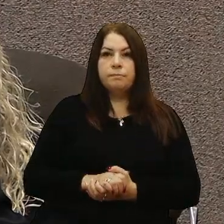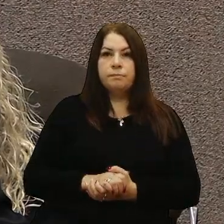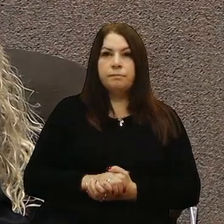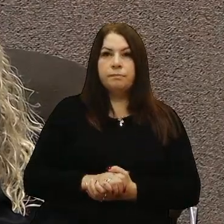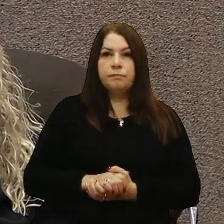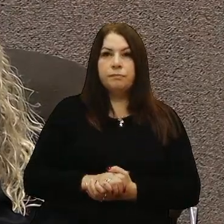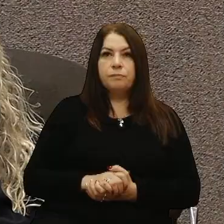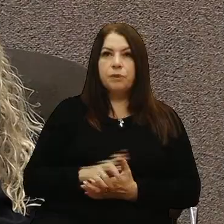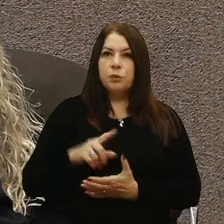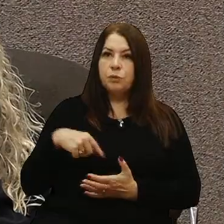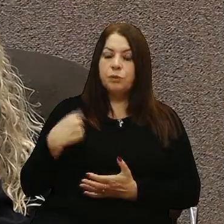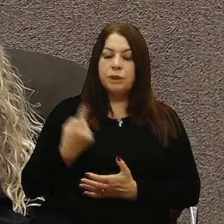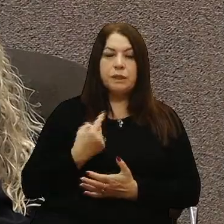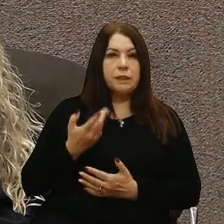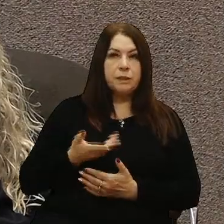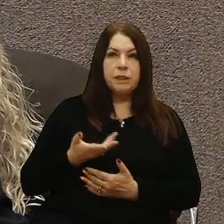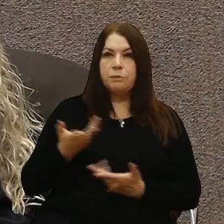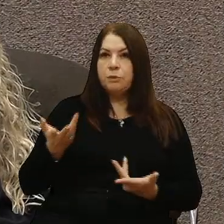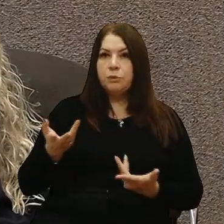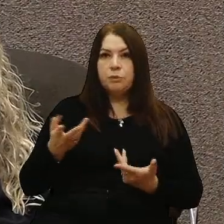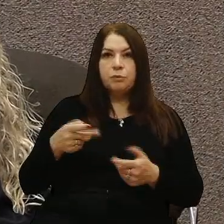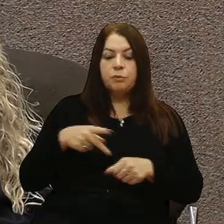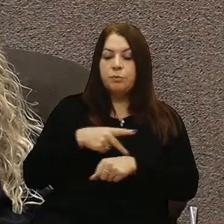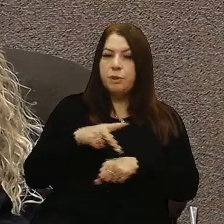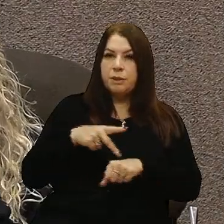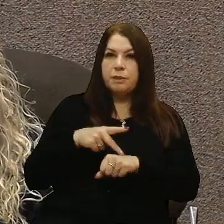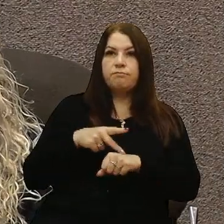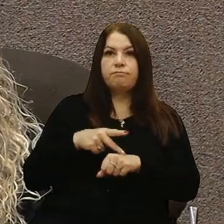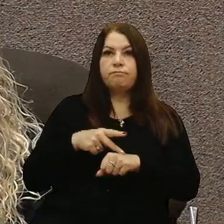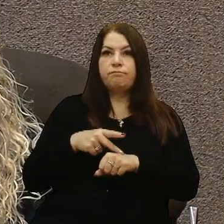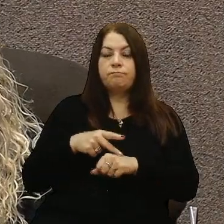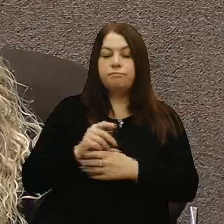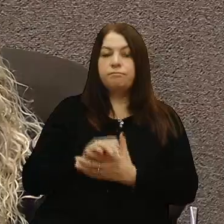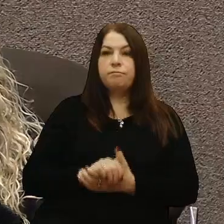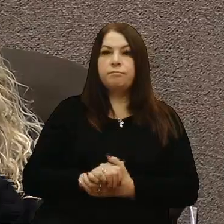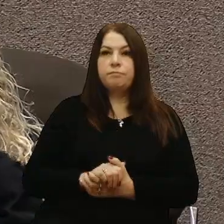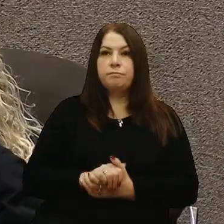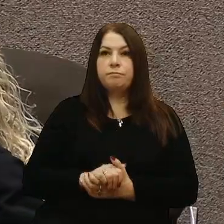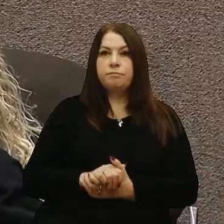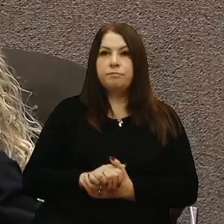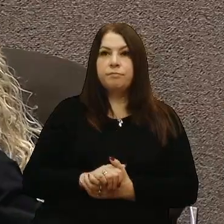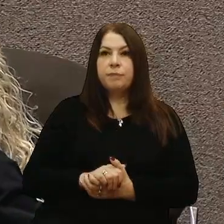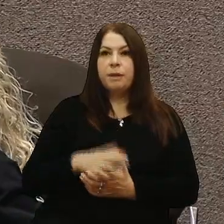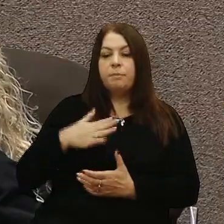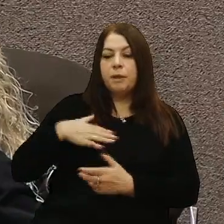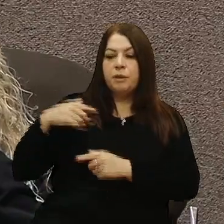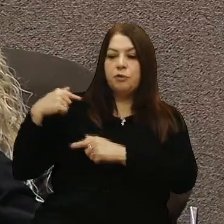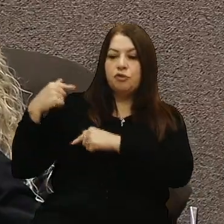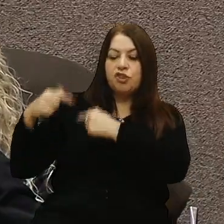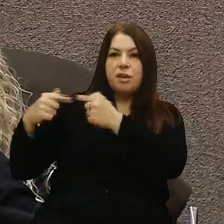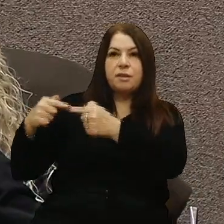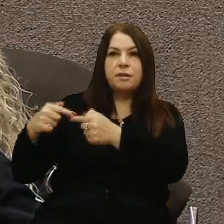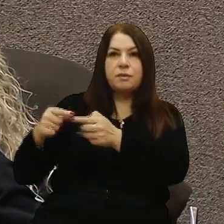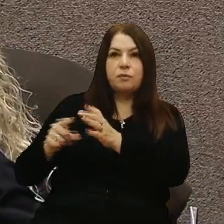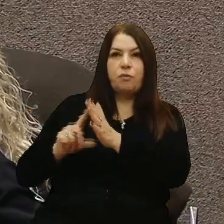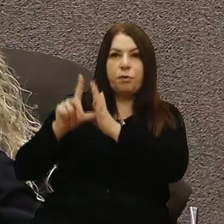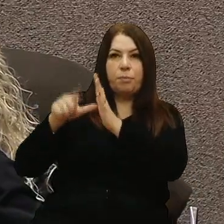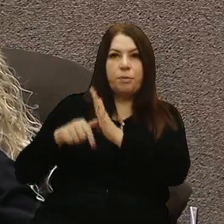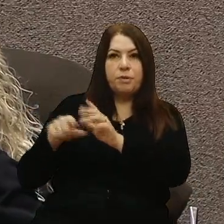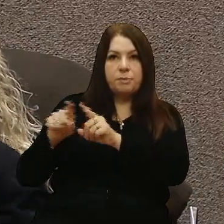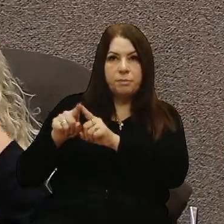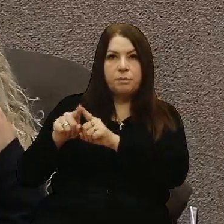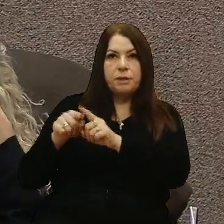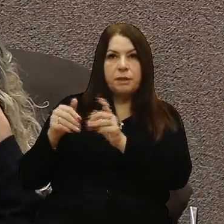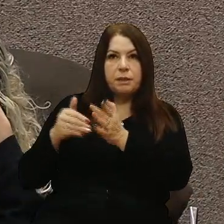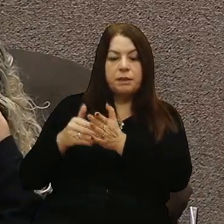Tanto nós estamos numa situação no nosso país que, se pegarmos a minha geração, aquela que veio depois, e